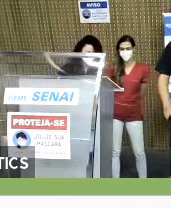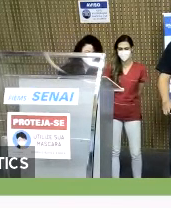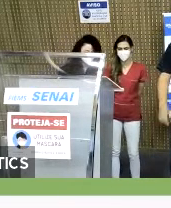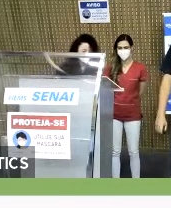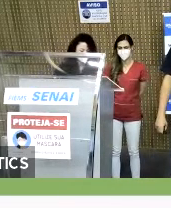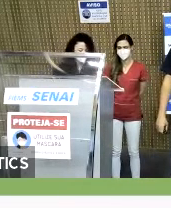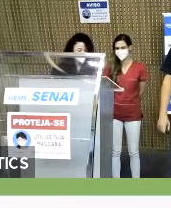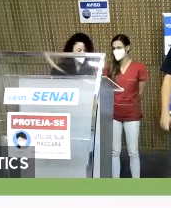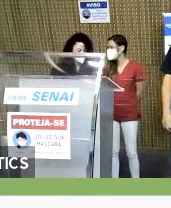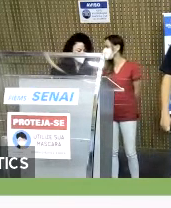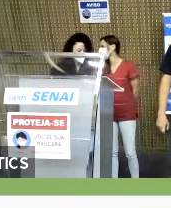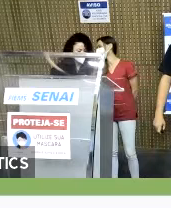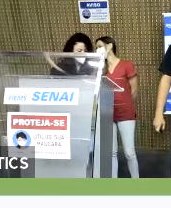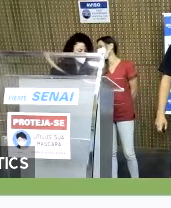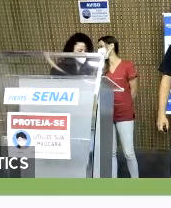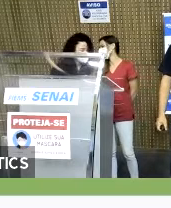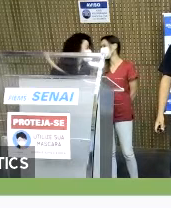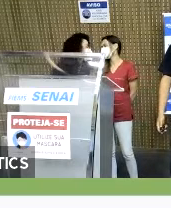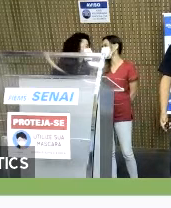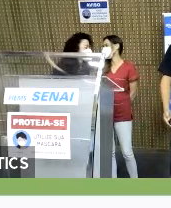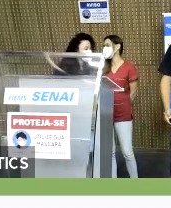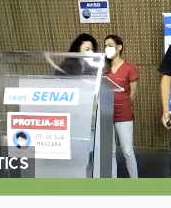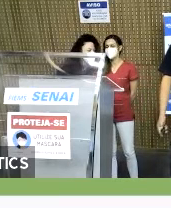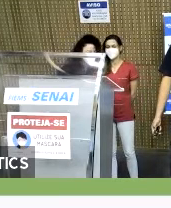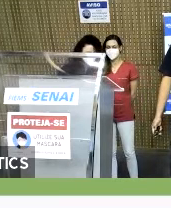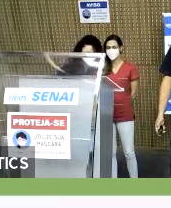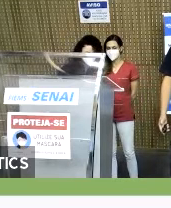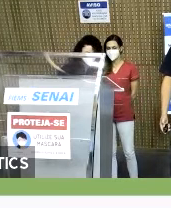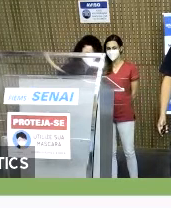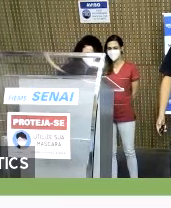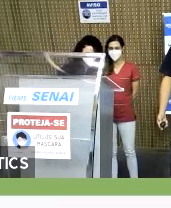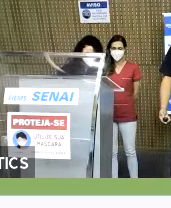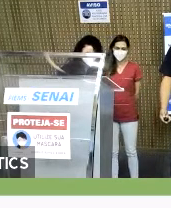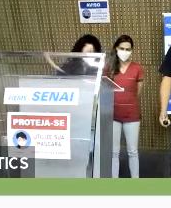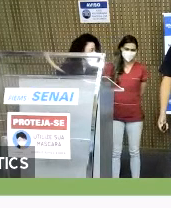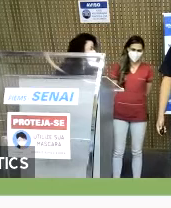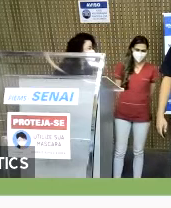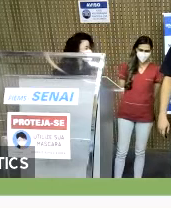ali se destaca a questão da sonda, né, que a gente tem um número bem elevado.